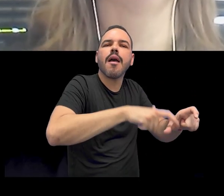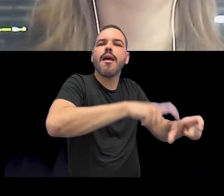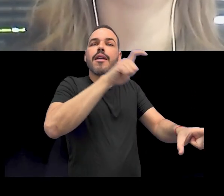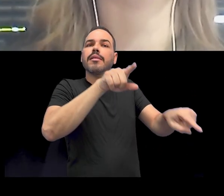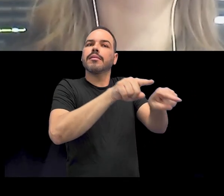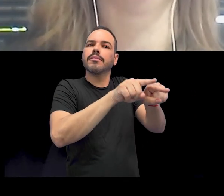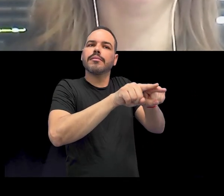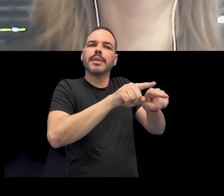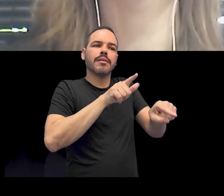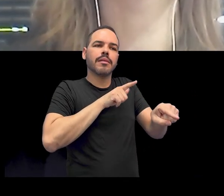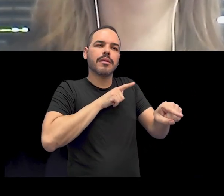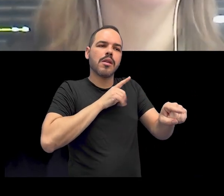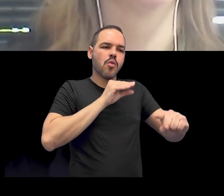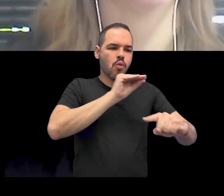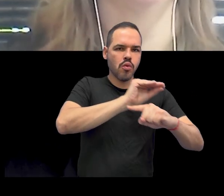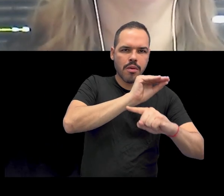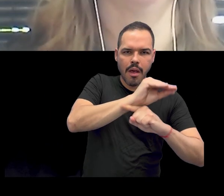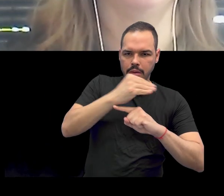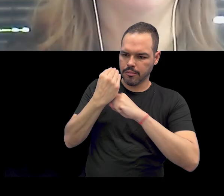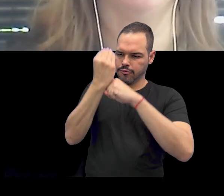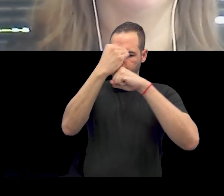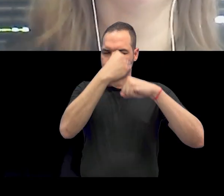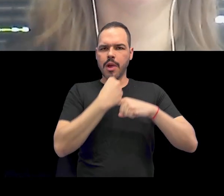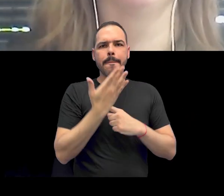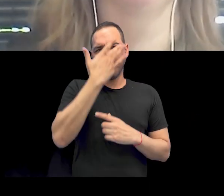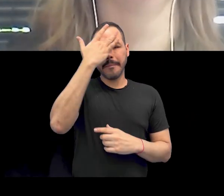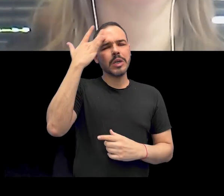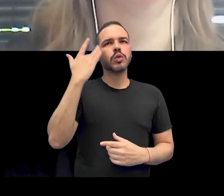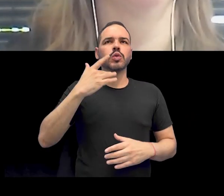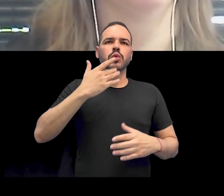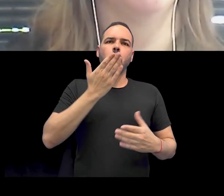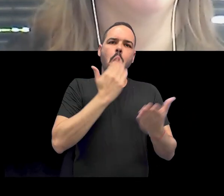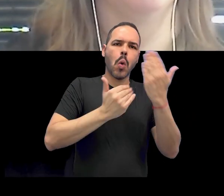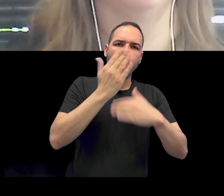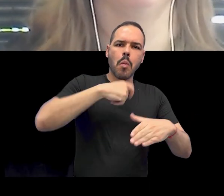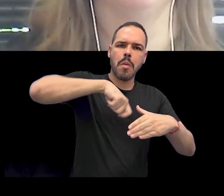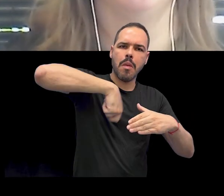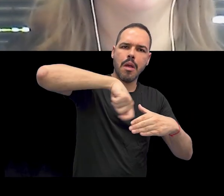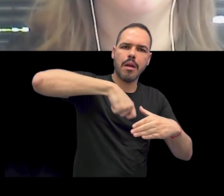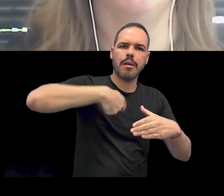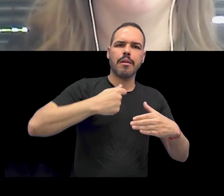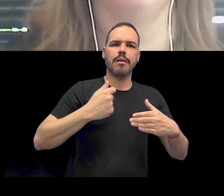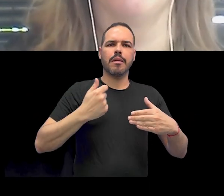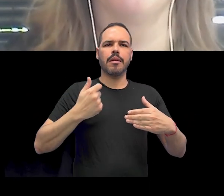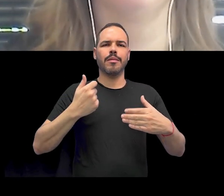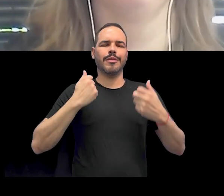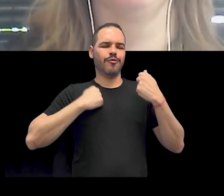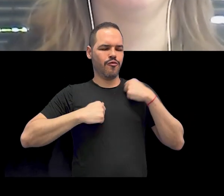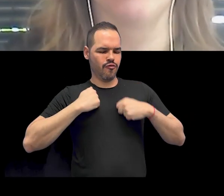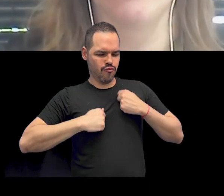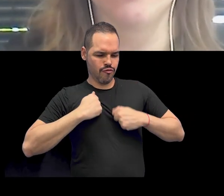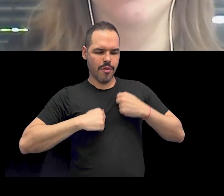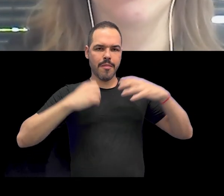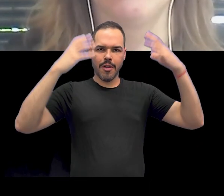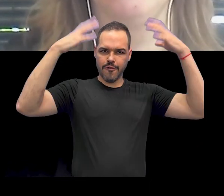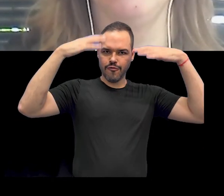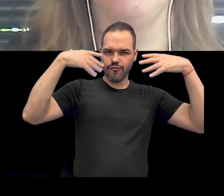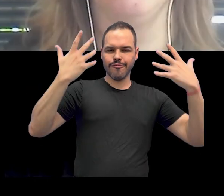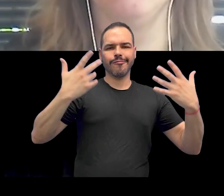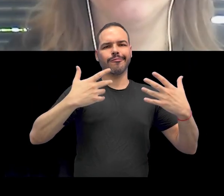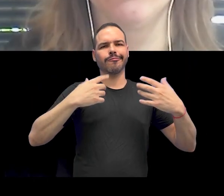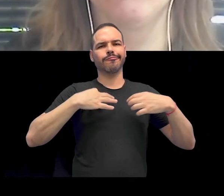né? No que se refere a se alimentar, cozinhar, vestir, tomar banho, executar necessidades e cuidados pessoais.